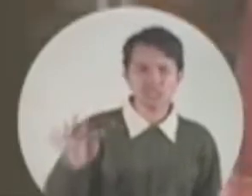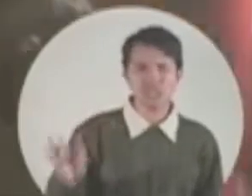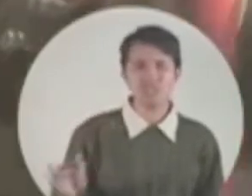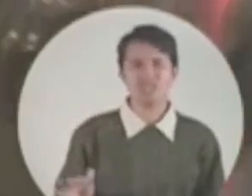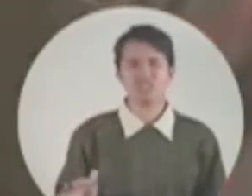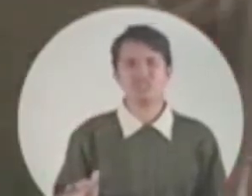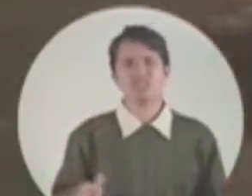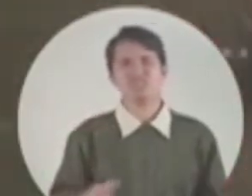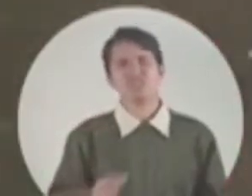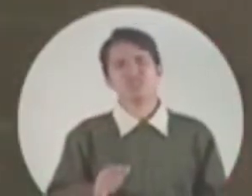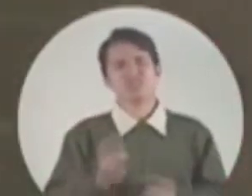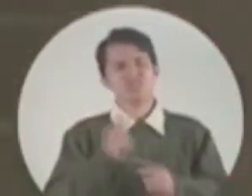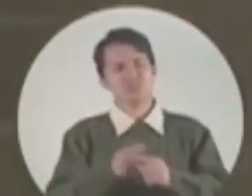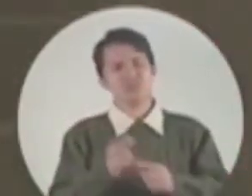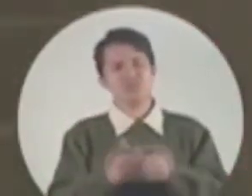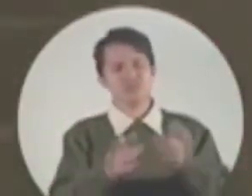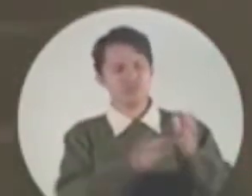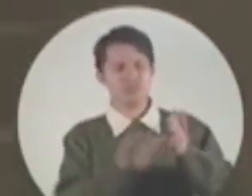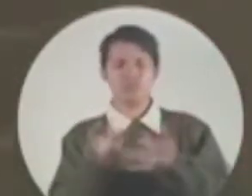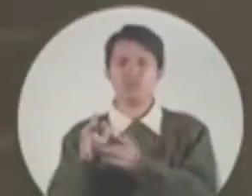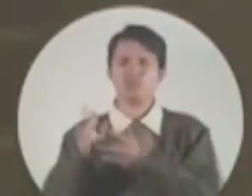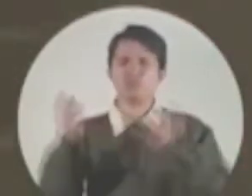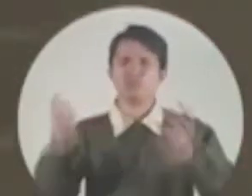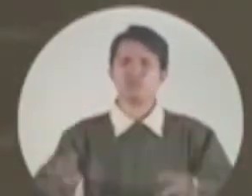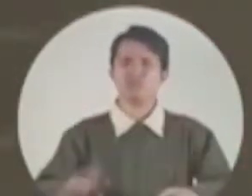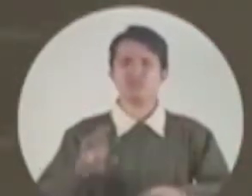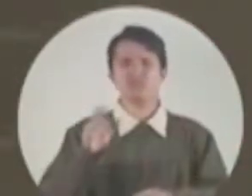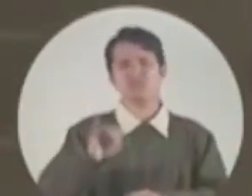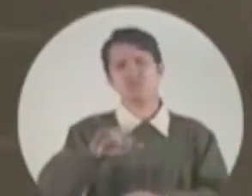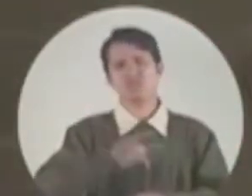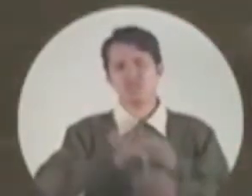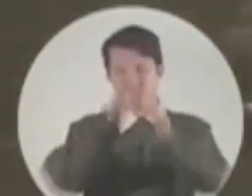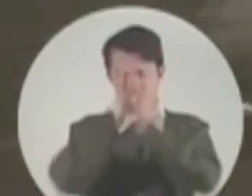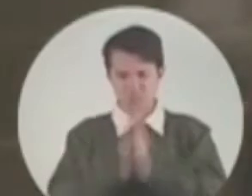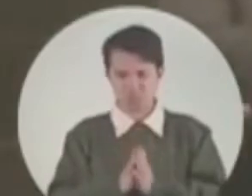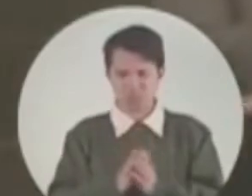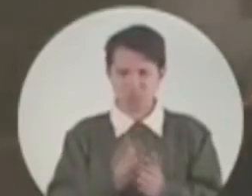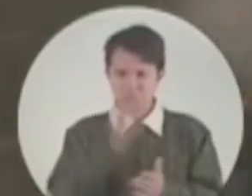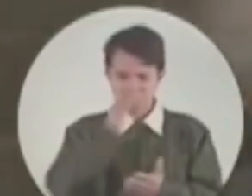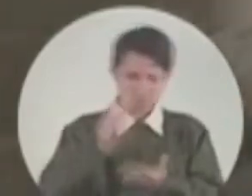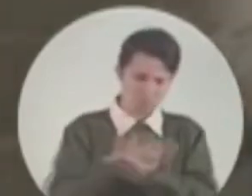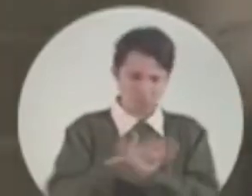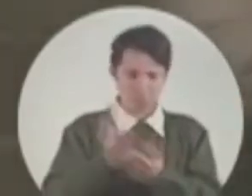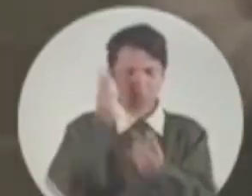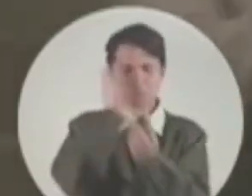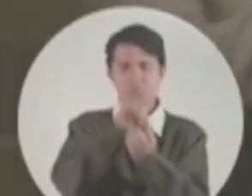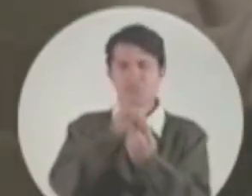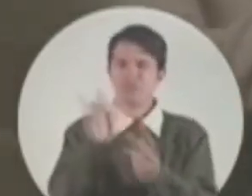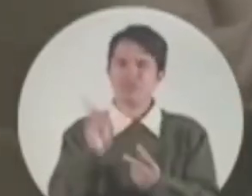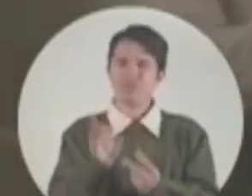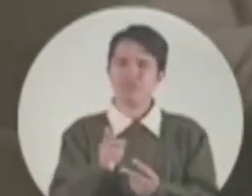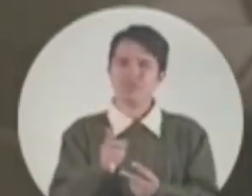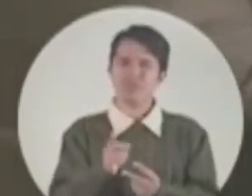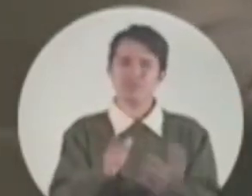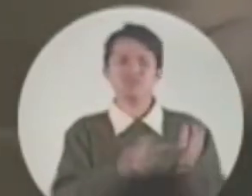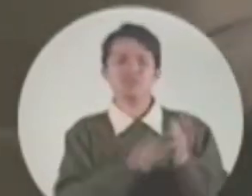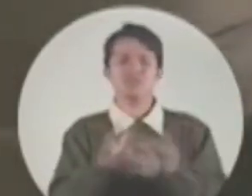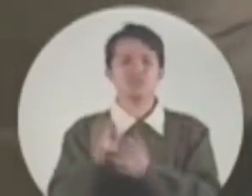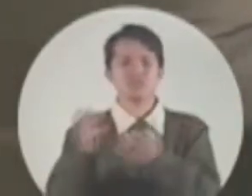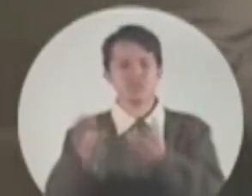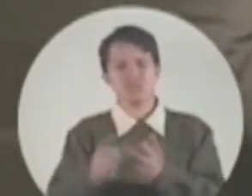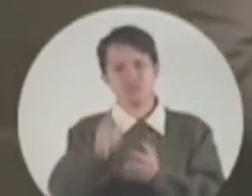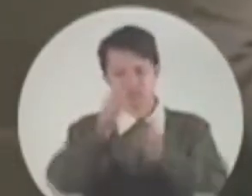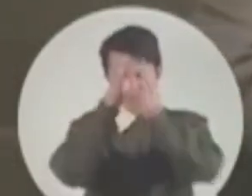a grana que você tem, a faculdade que você está fazendo, porque Jesus não quer adorador